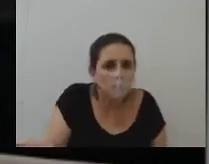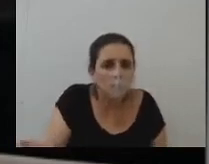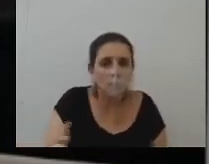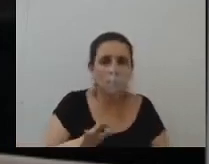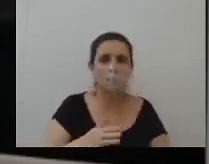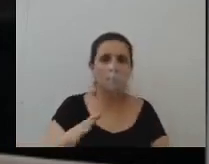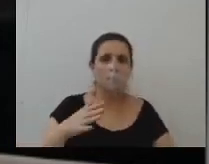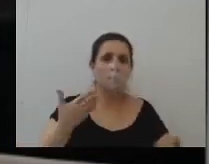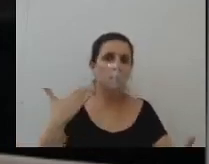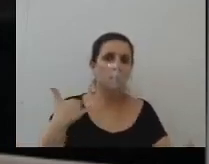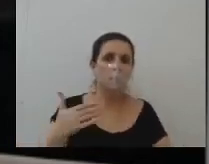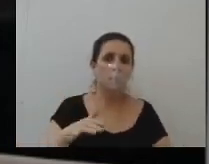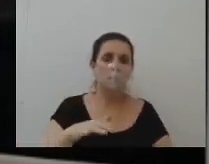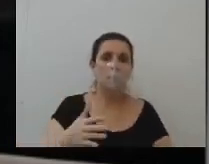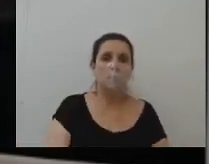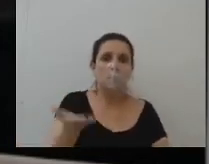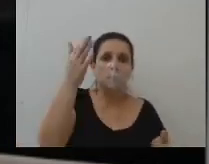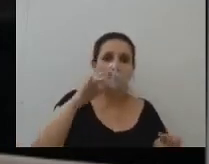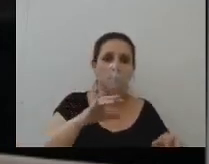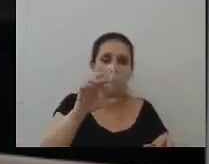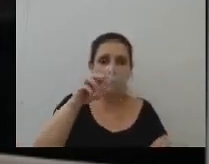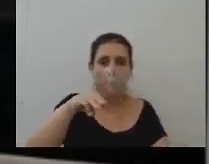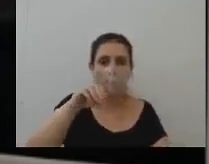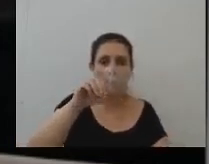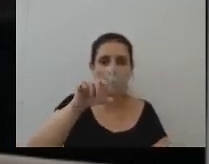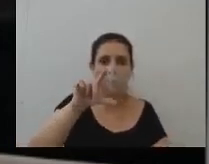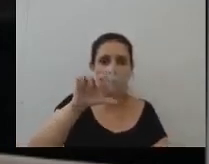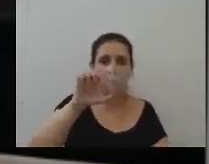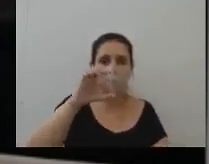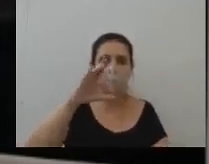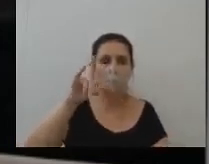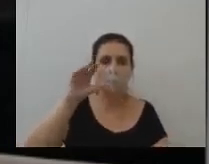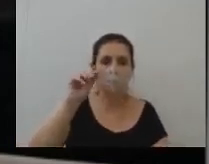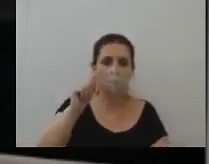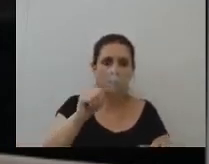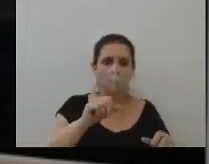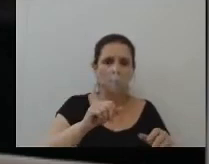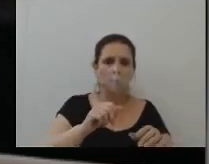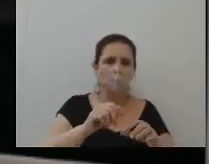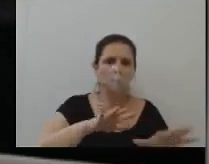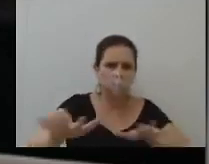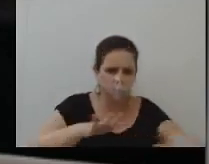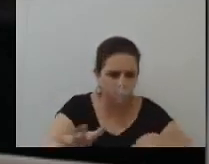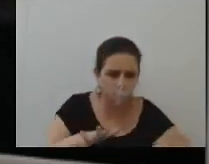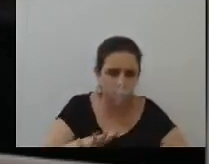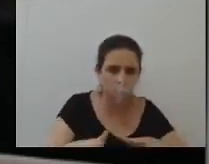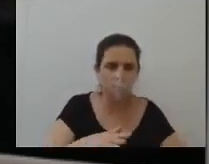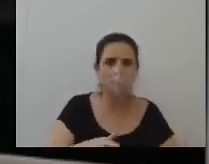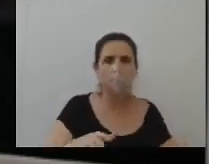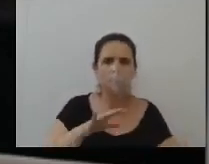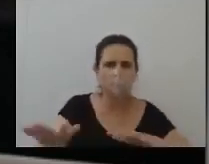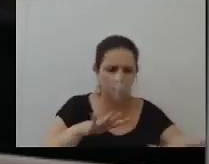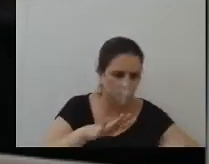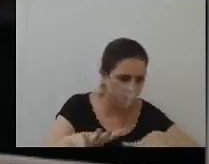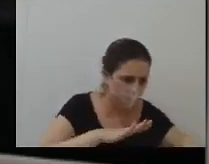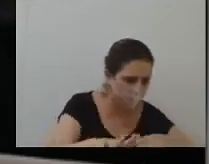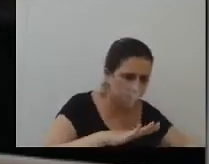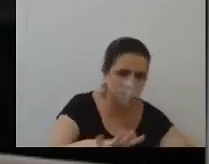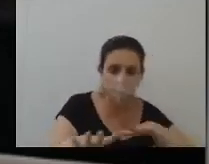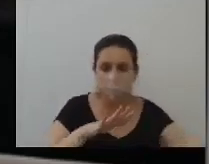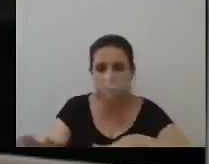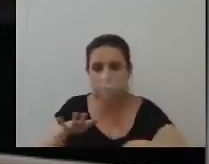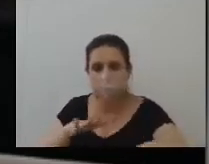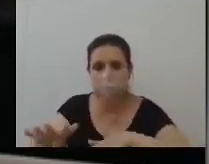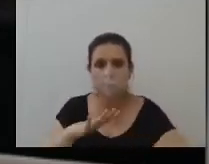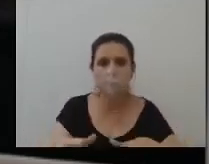temperatura aumenta, ela vibra mais. Ela aumenta esse... É como se fosse uma mola mesmo que eu puxei mais e soltei. E ela vai ter uma